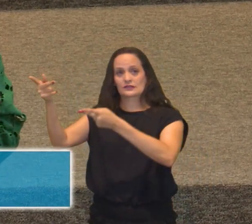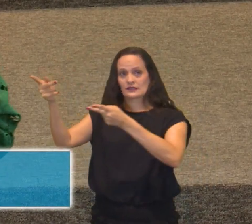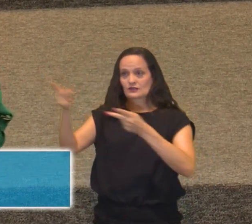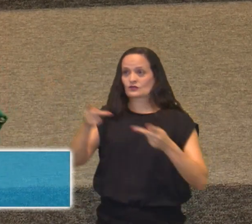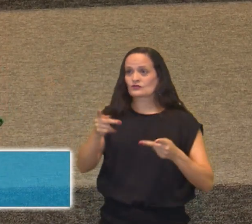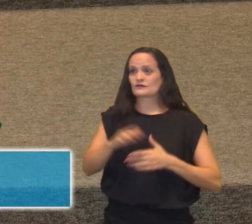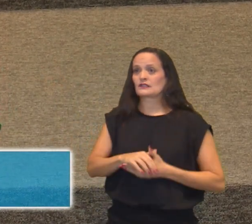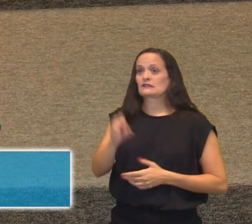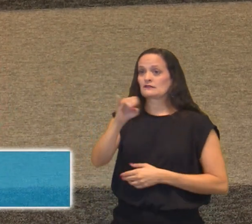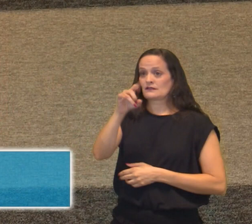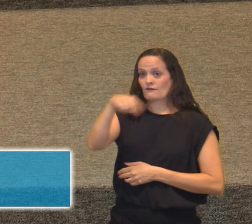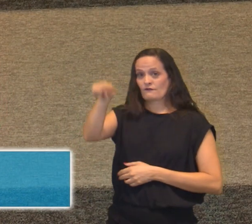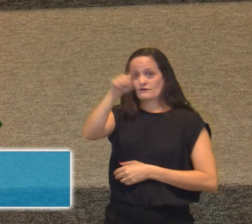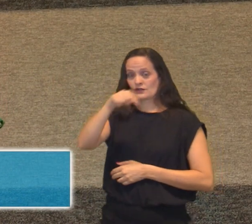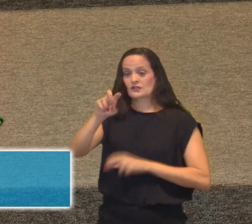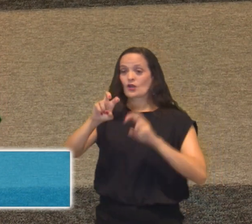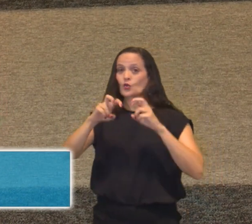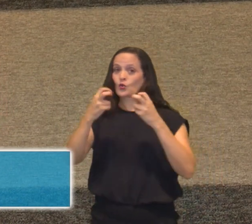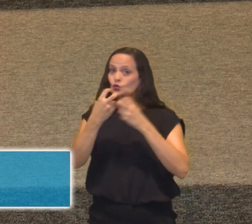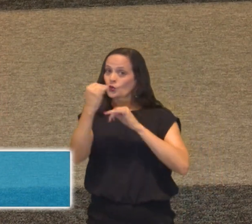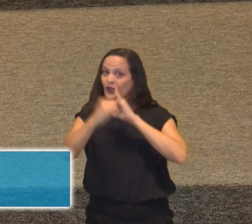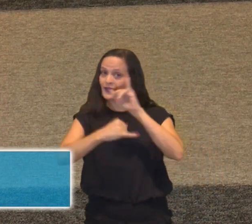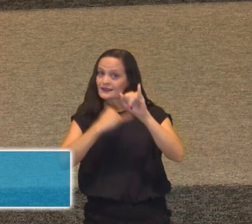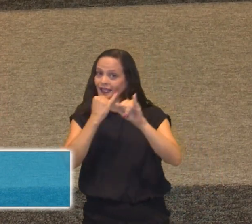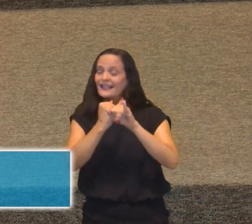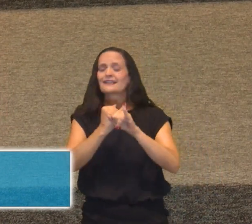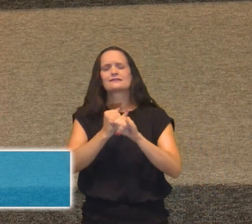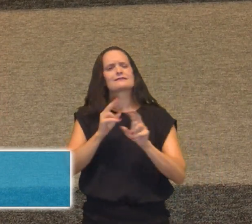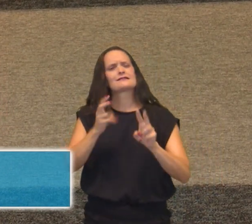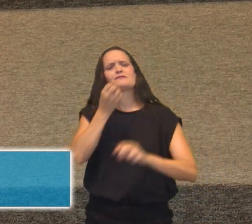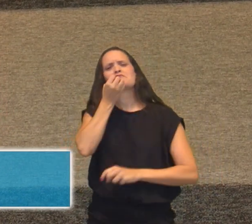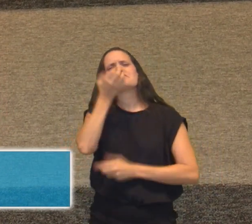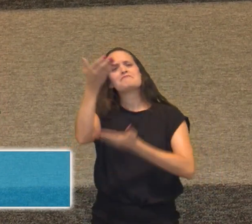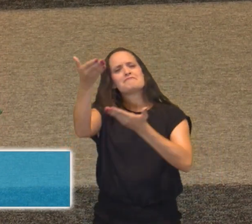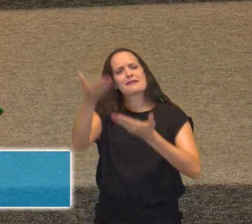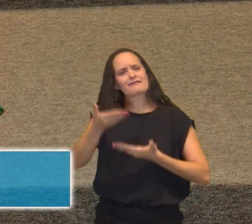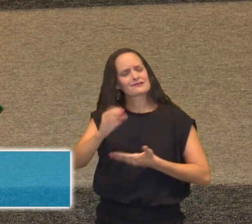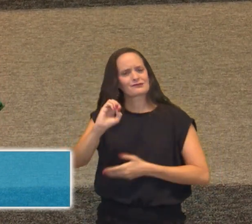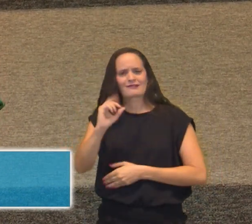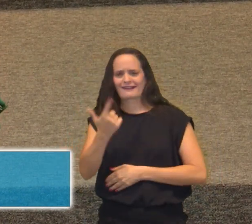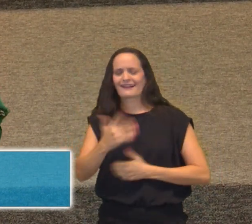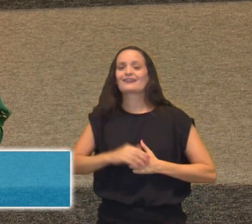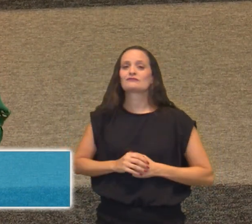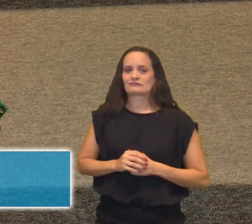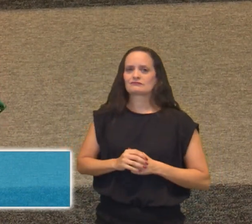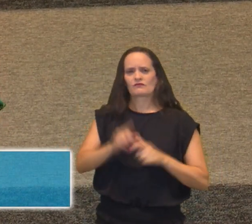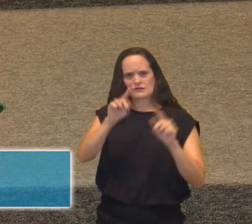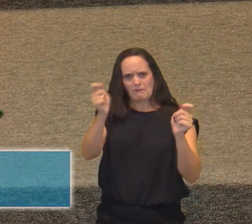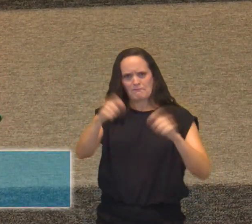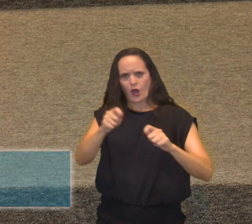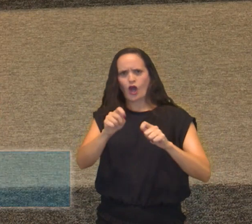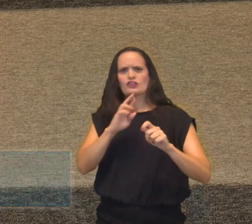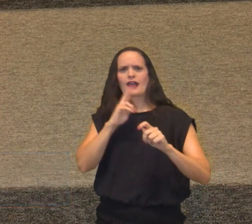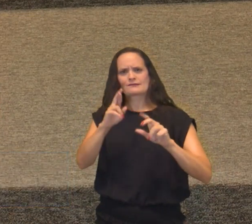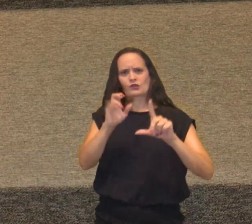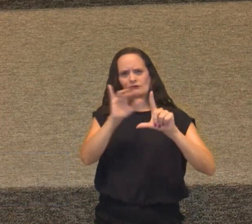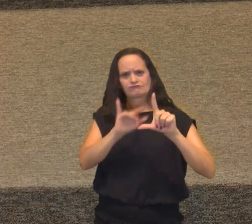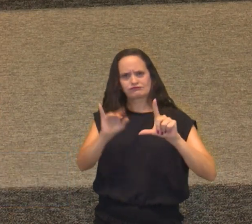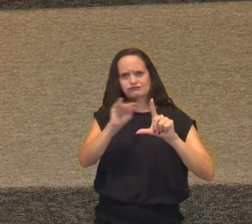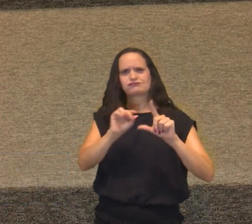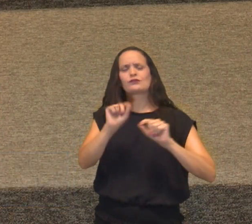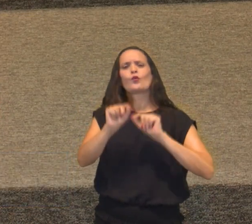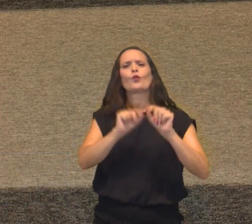que cultua conosco pela internet é sempre muito bem-vindo. Compartilhe no chat de onde você acompanha essa